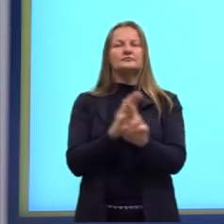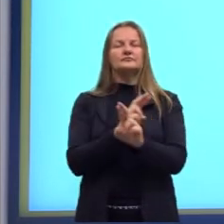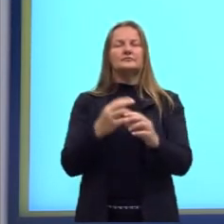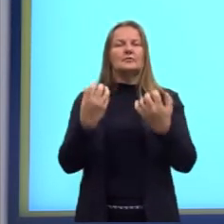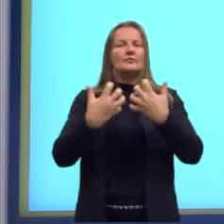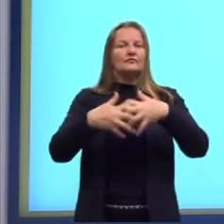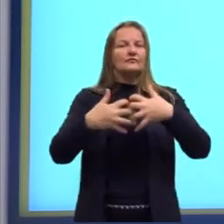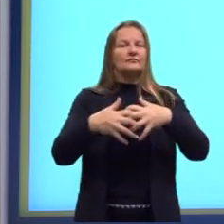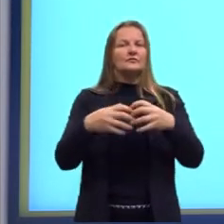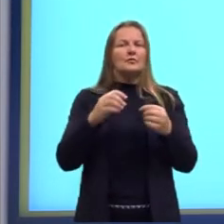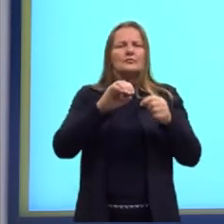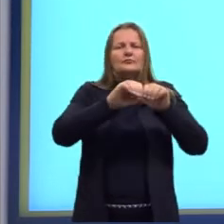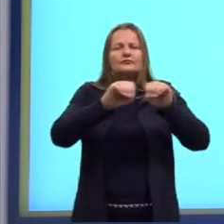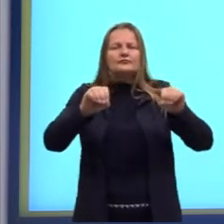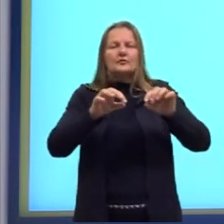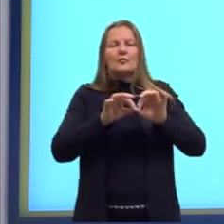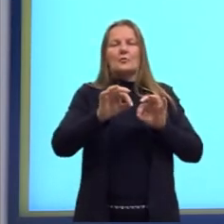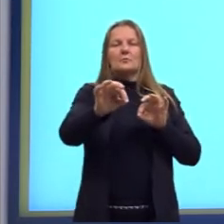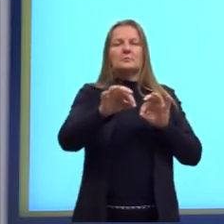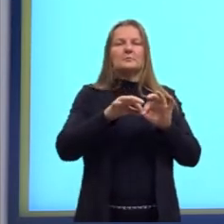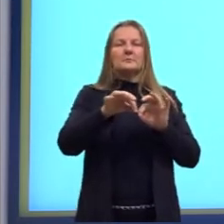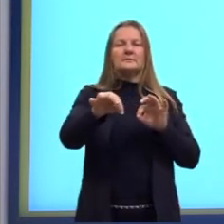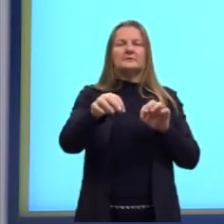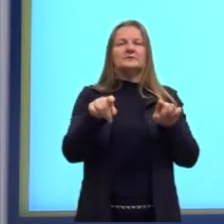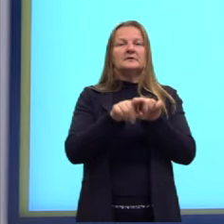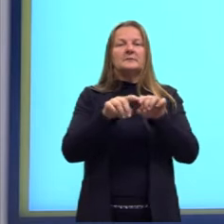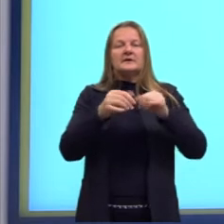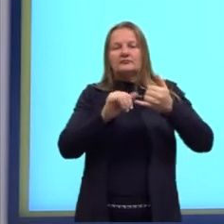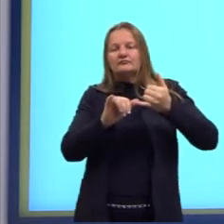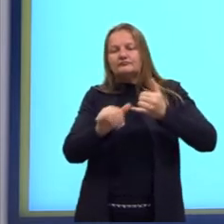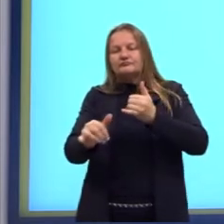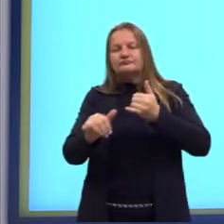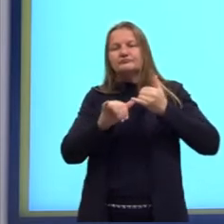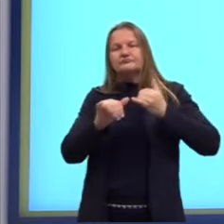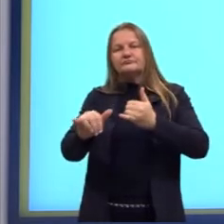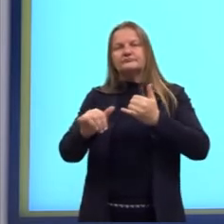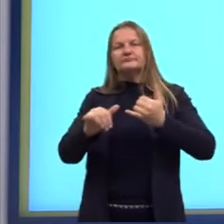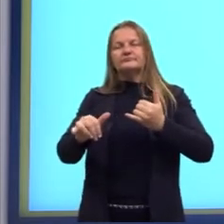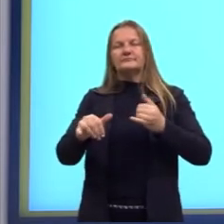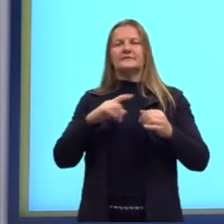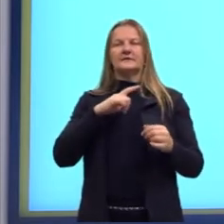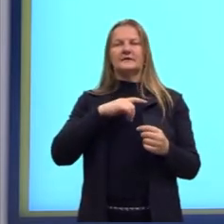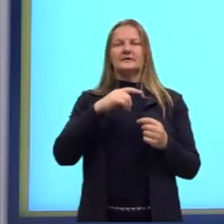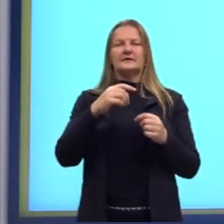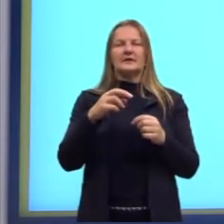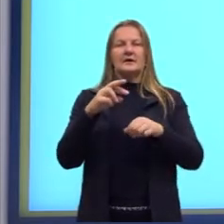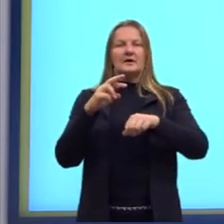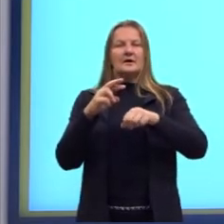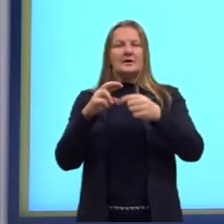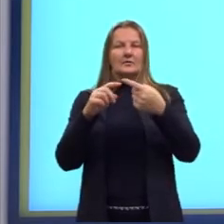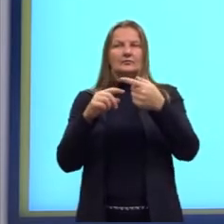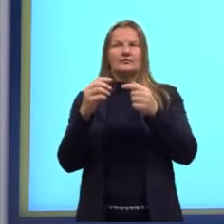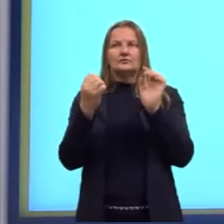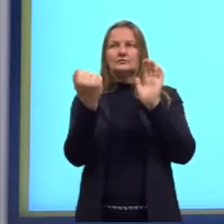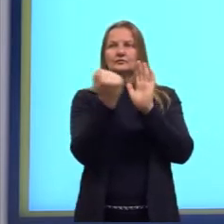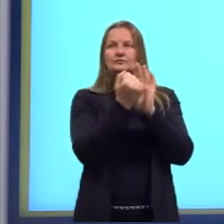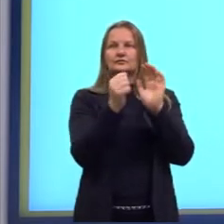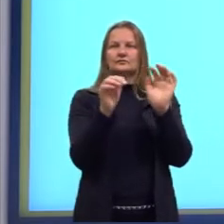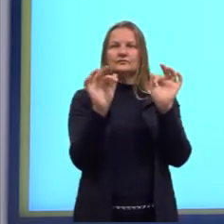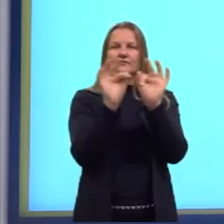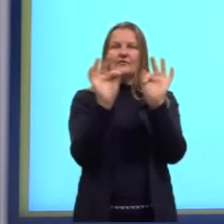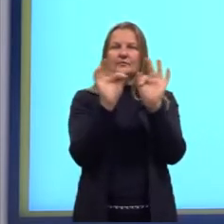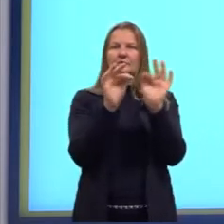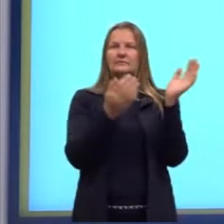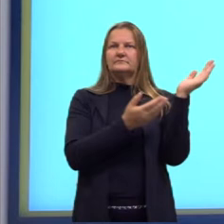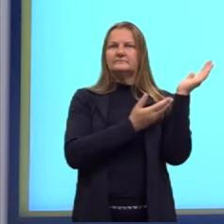que tá dizendo aqui depende da espessura do comprimento e da condutividade específica a gente tem que a resistência é